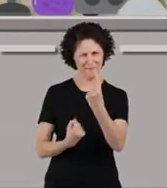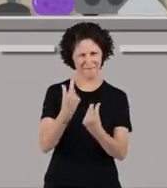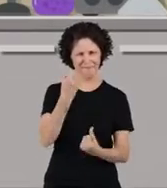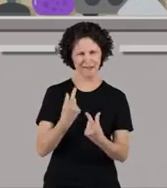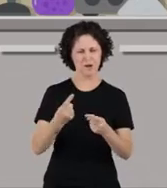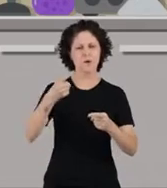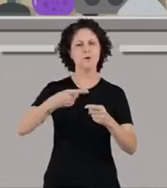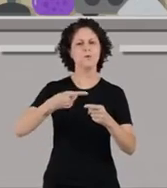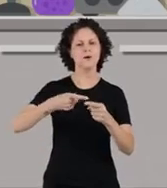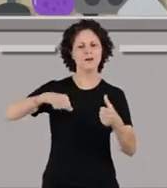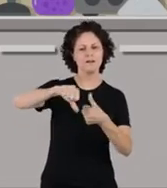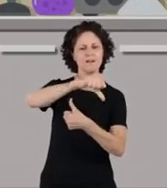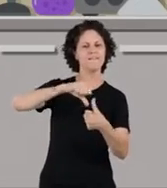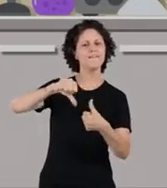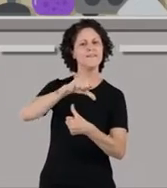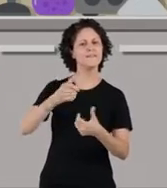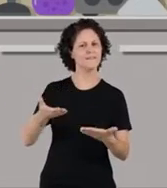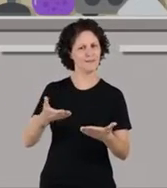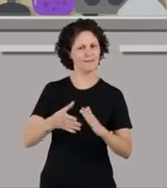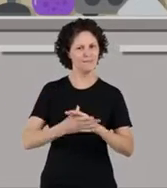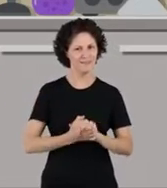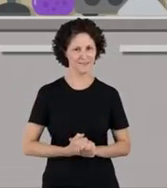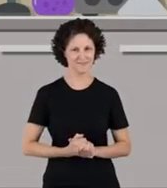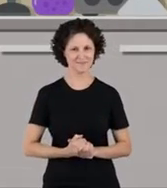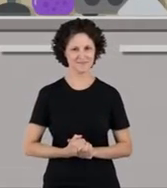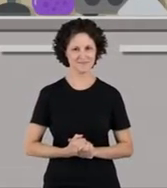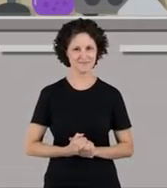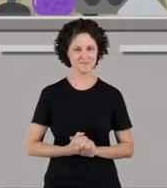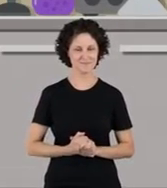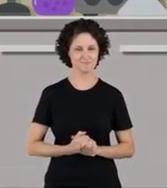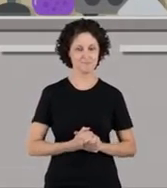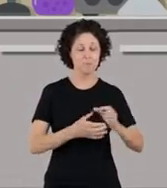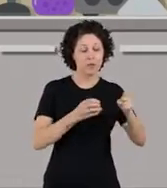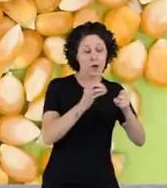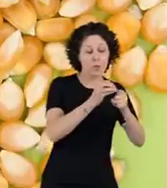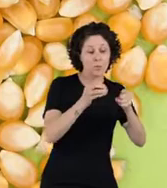Começando pela pipoca, vamos analisar algumas características do milho de pipoca.